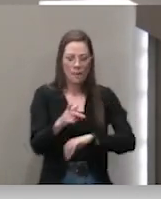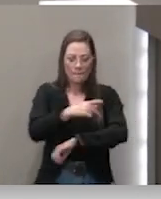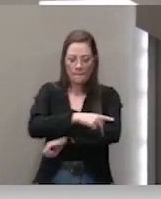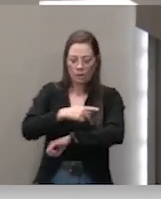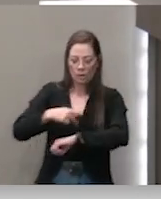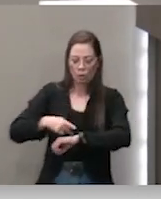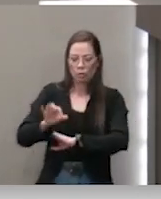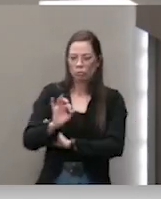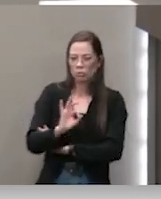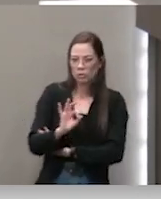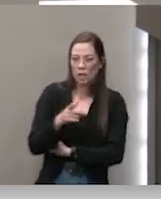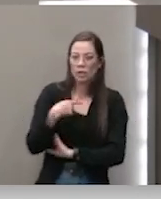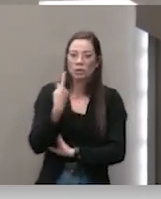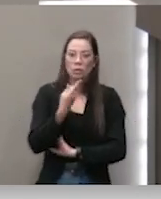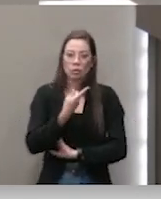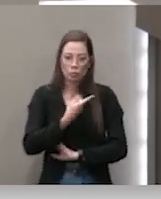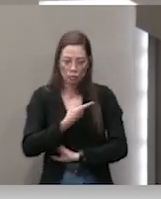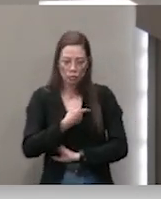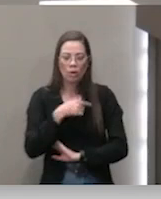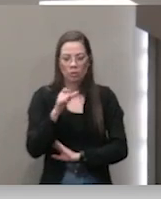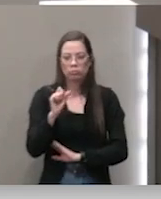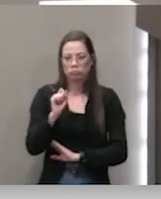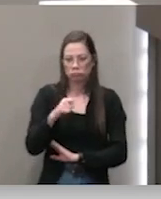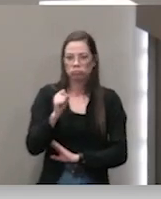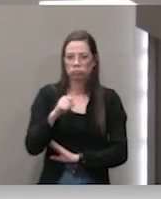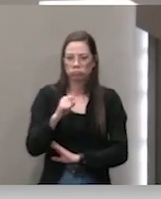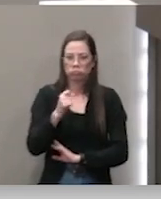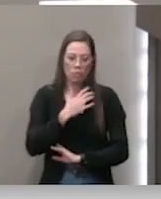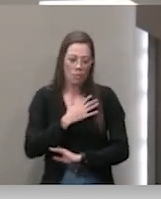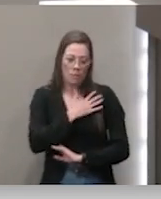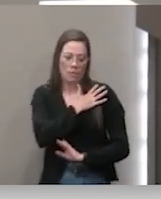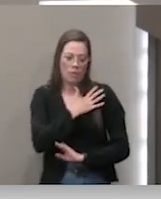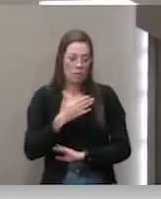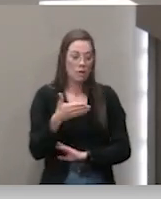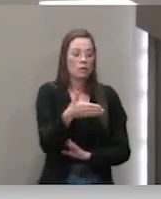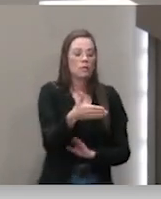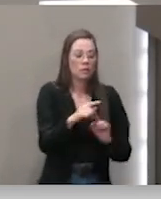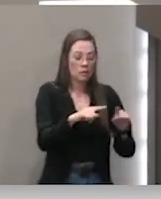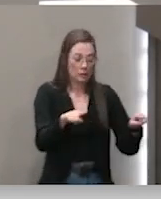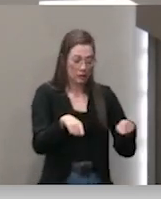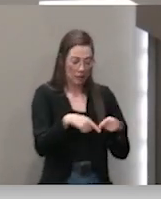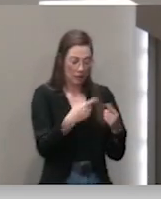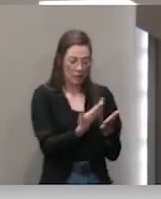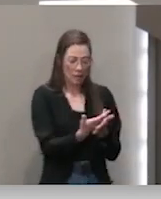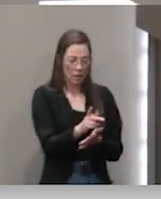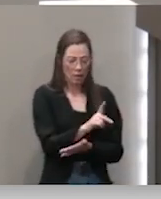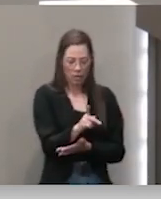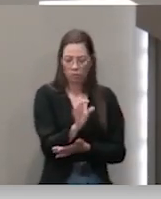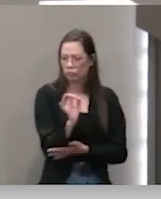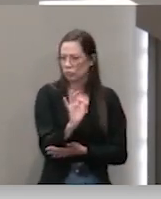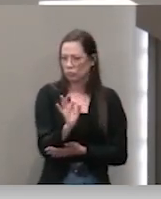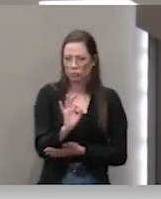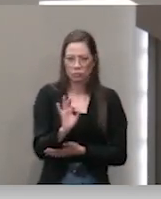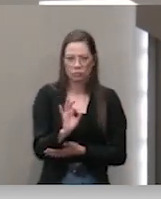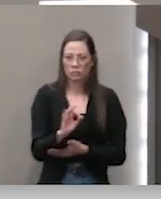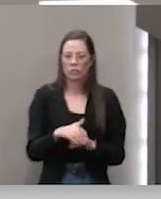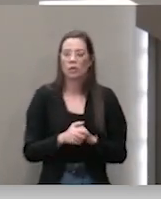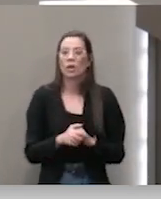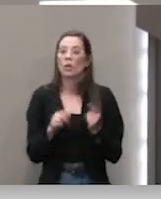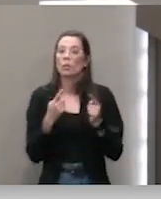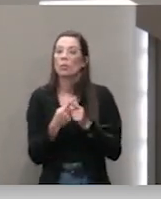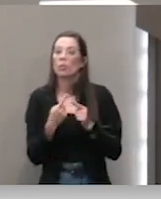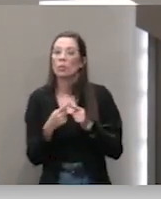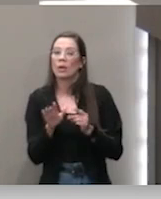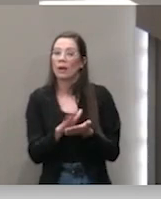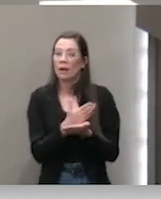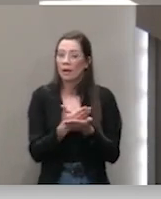pedagógica. Nós, ou seja, os militares não vão entrar na sala de aula para corrigir um professor, não é atribuição deles, porque